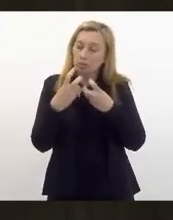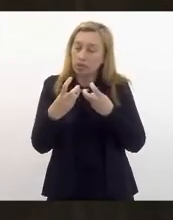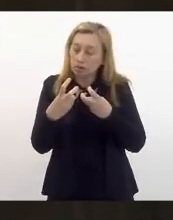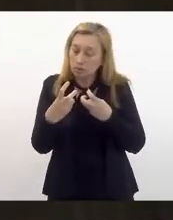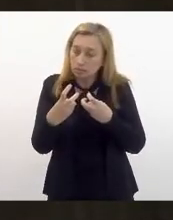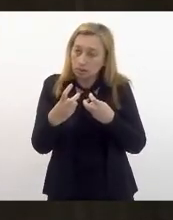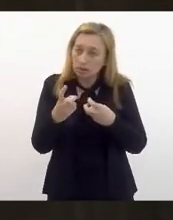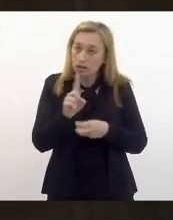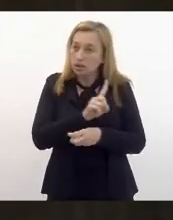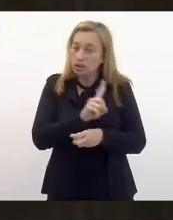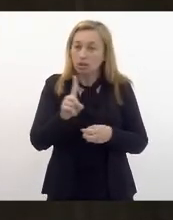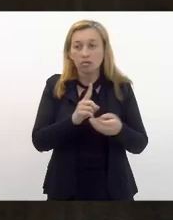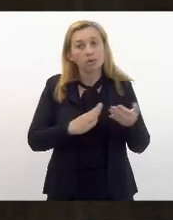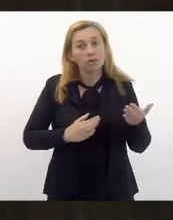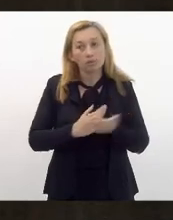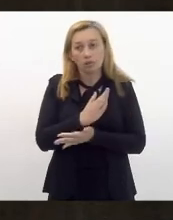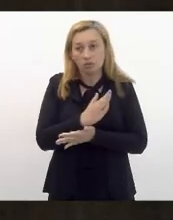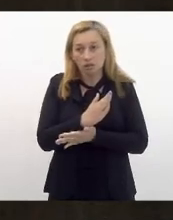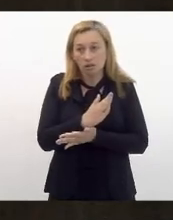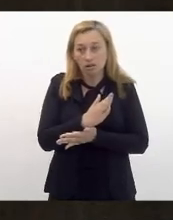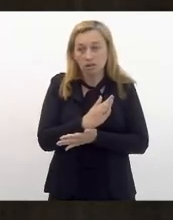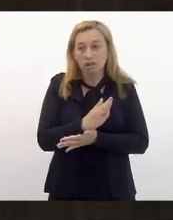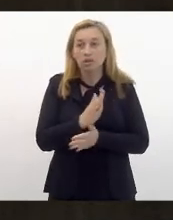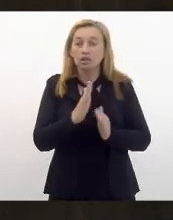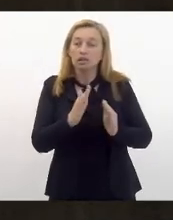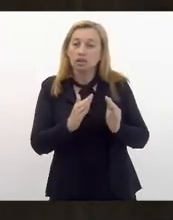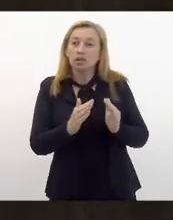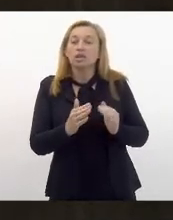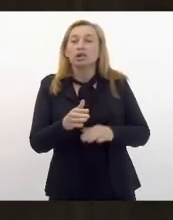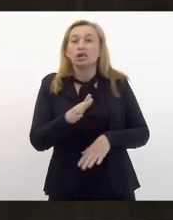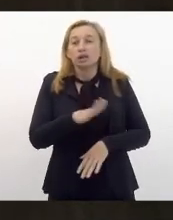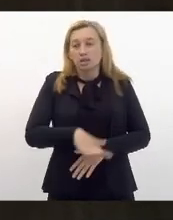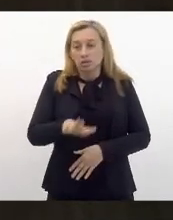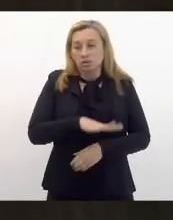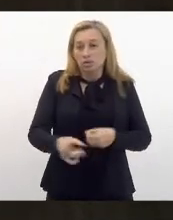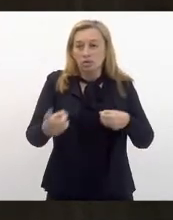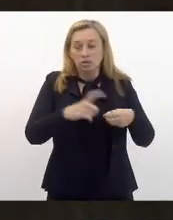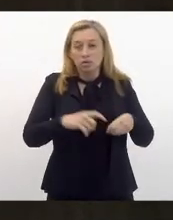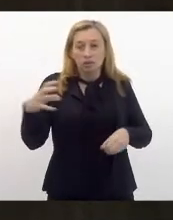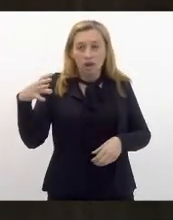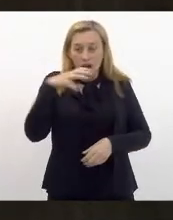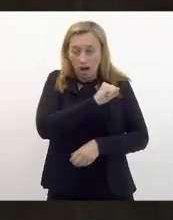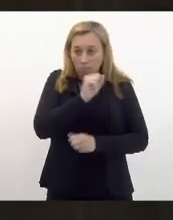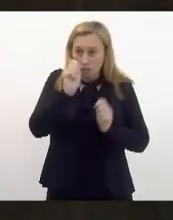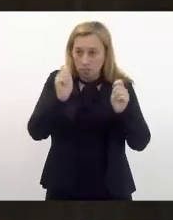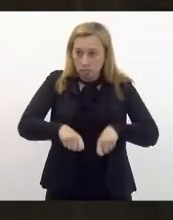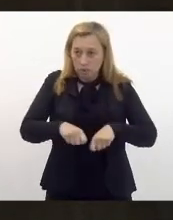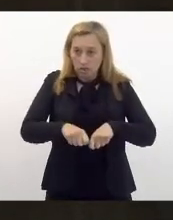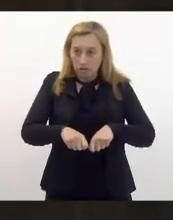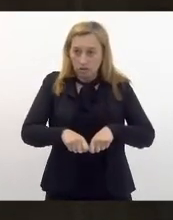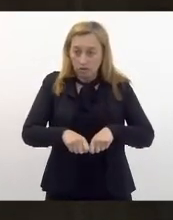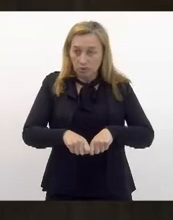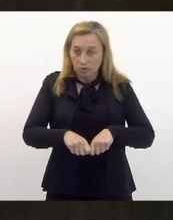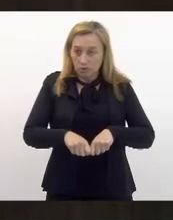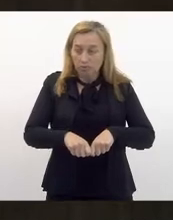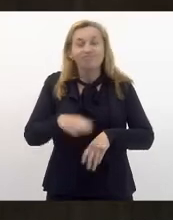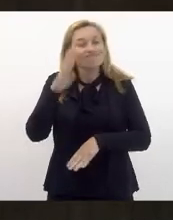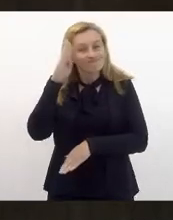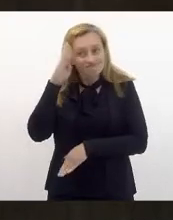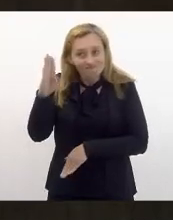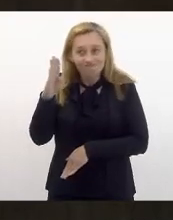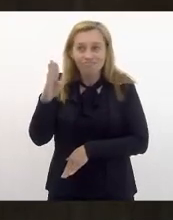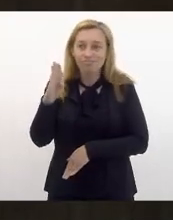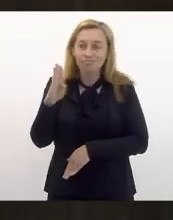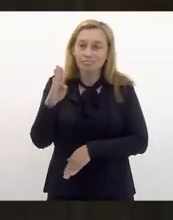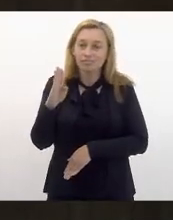para que ele não seja aprovado para que essas crianças voltem o mais rapidamente possível e principalmente